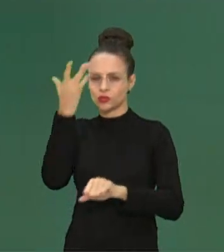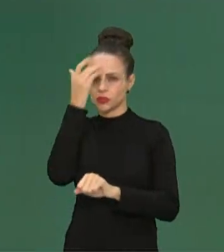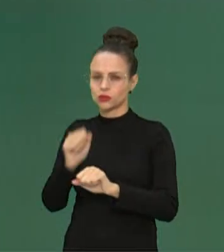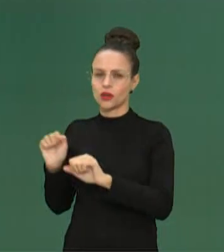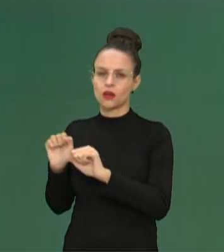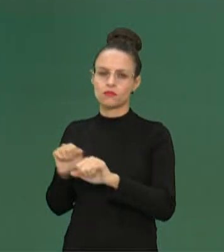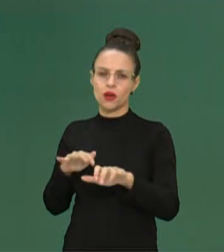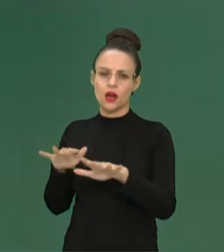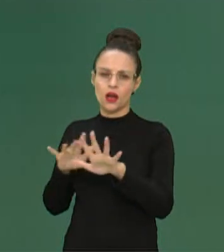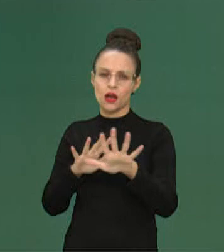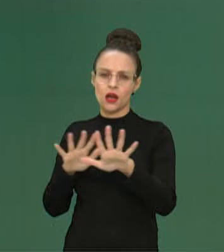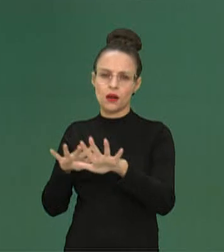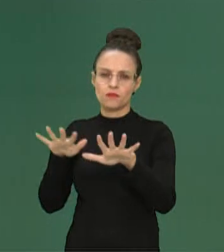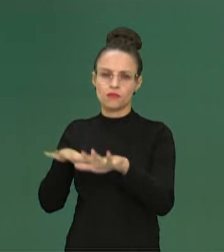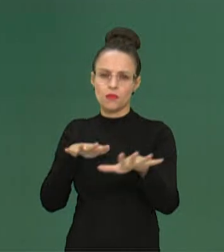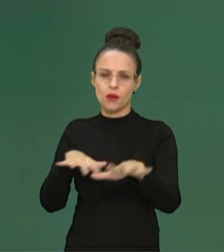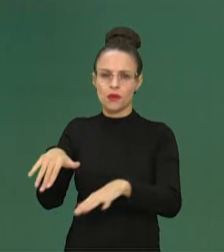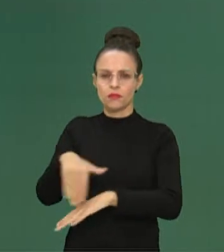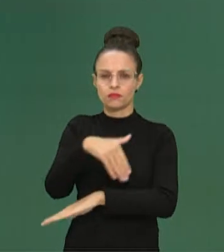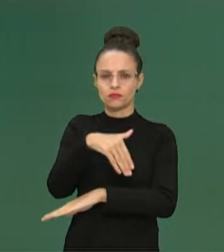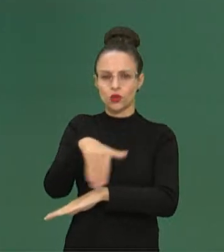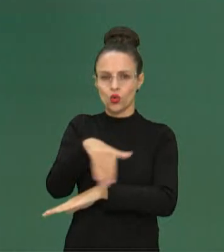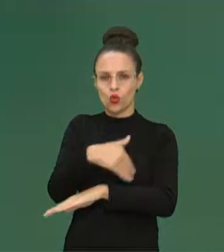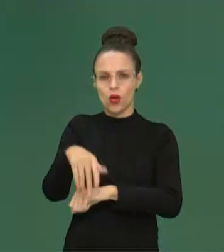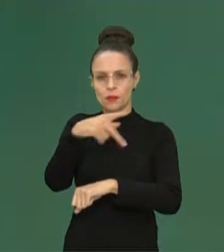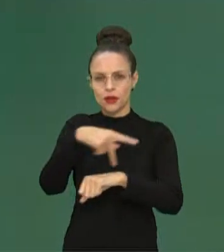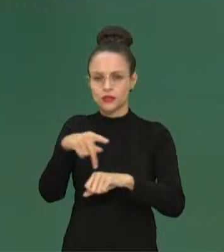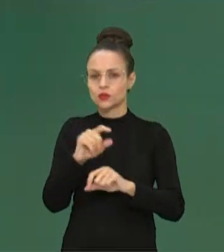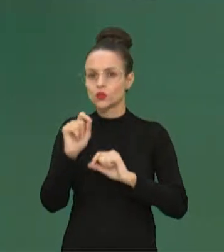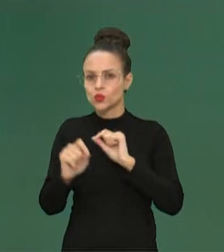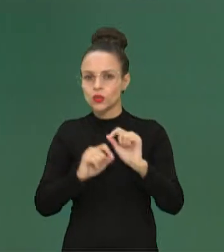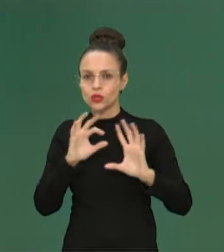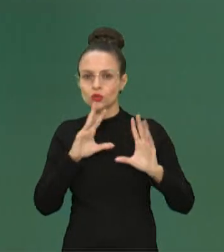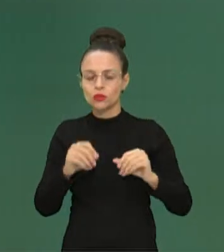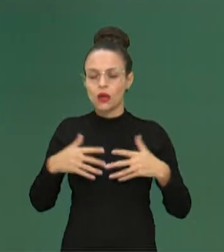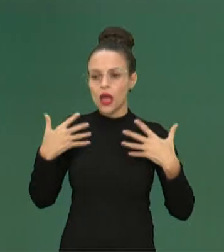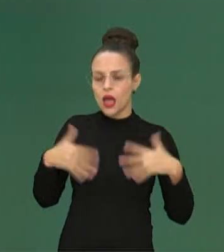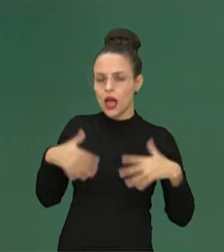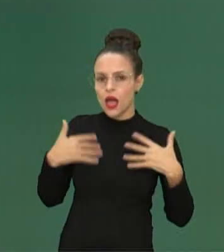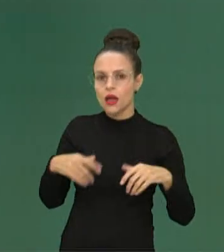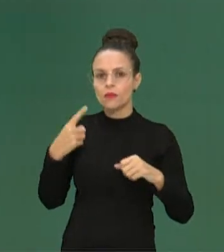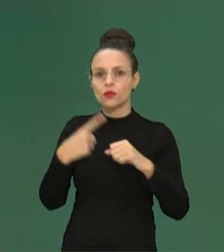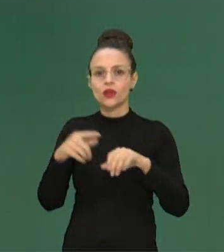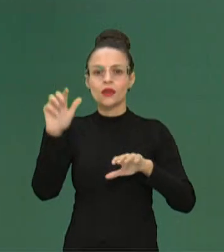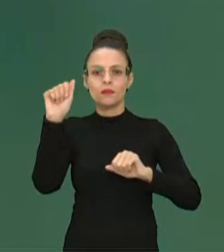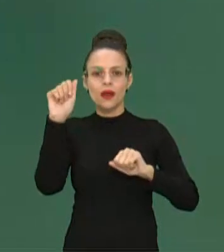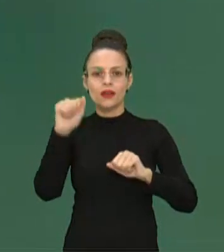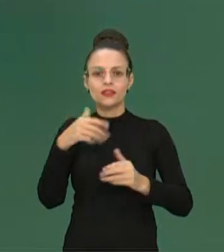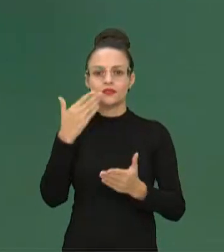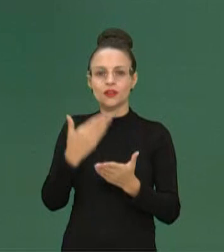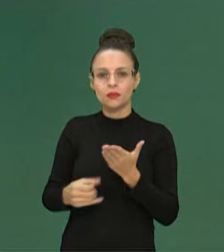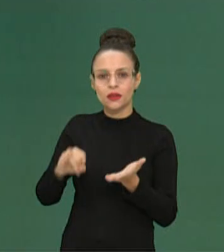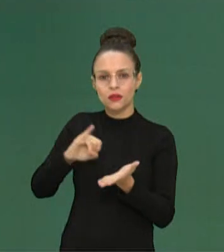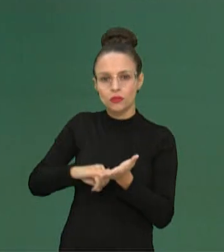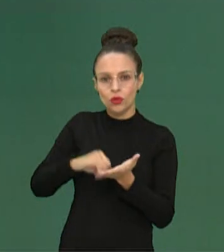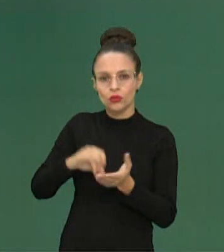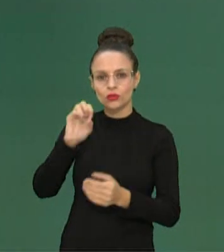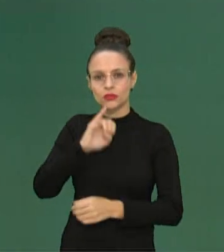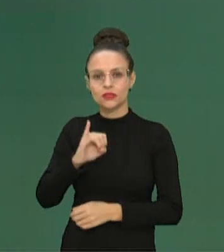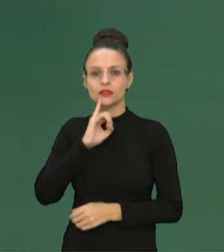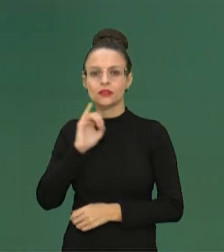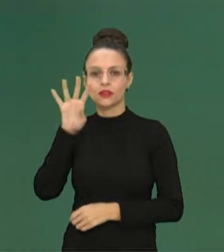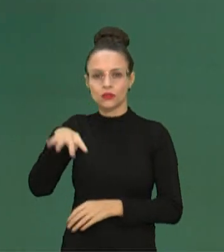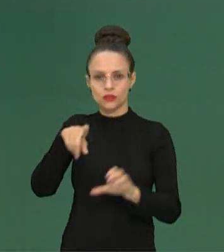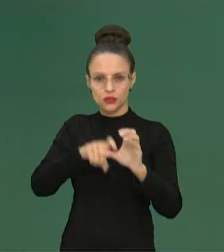as ruas do país. Isso, claro, que deixou todo mundo eufórico, porque a Espanha perderá a receita se a Catalunha se separar. Com base